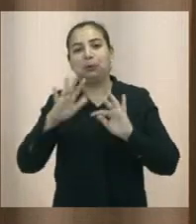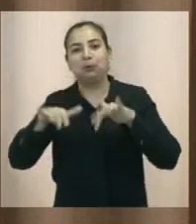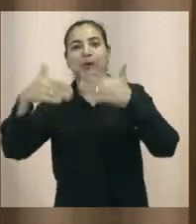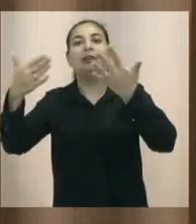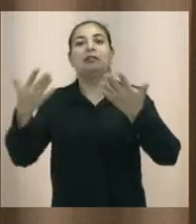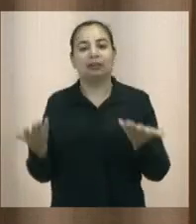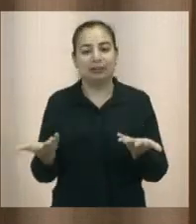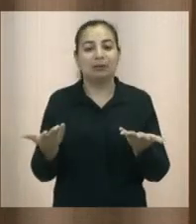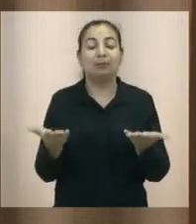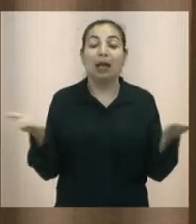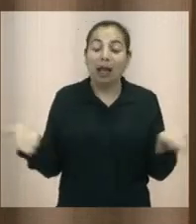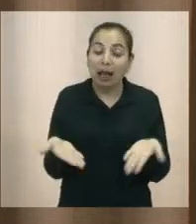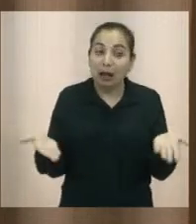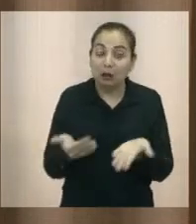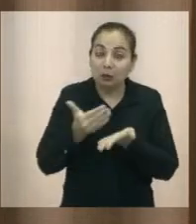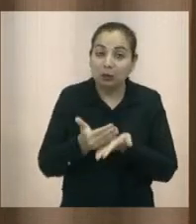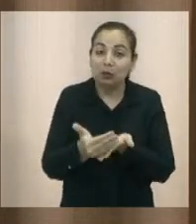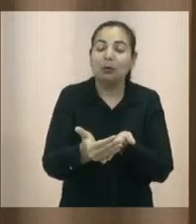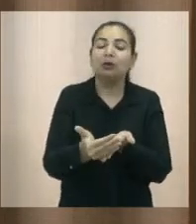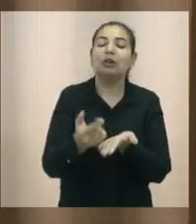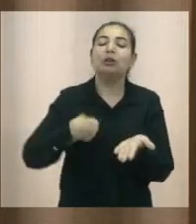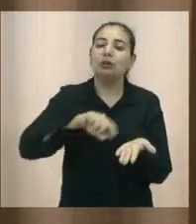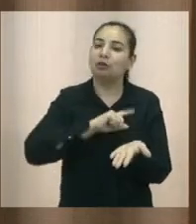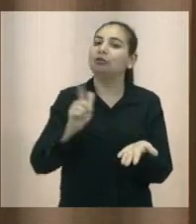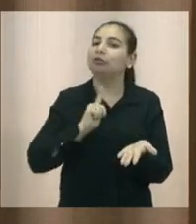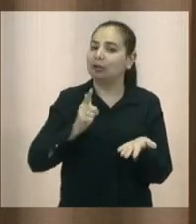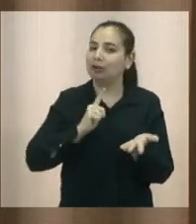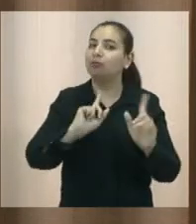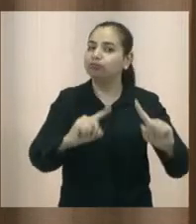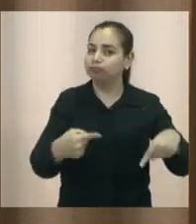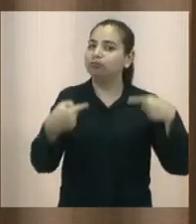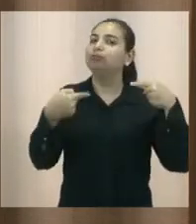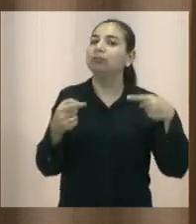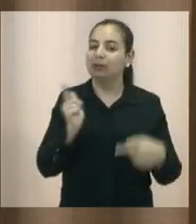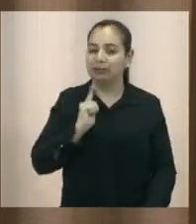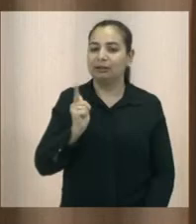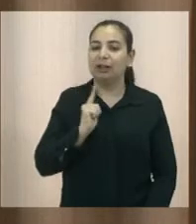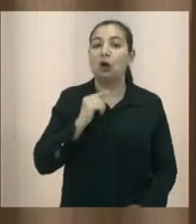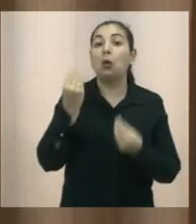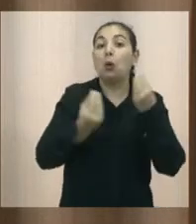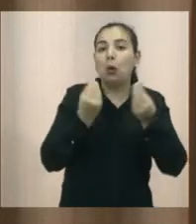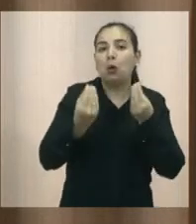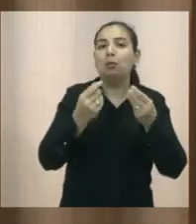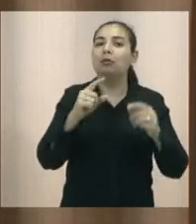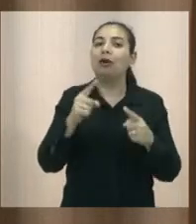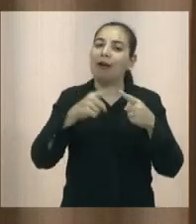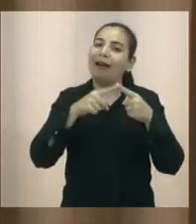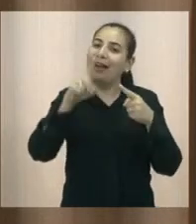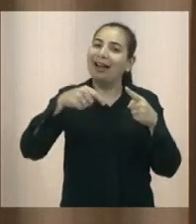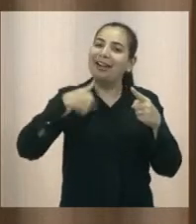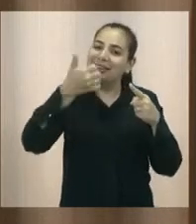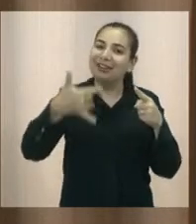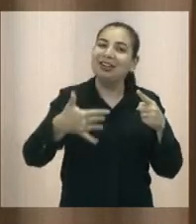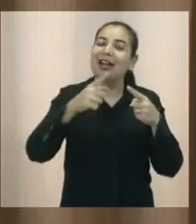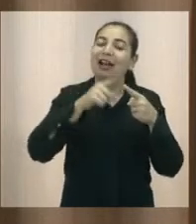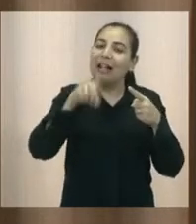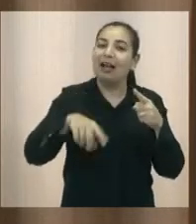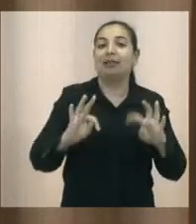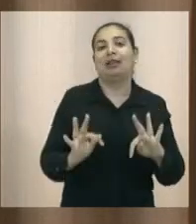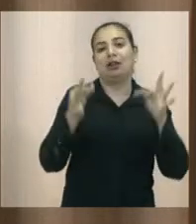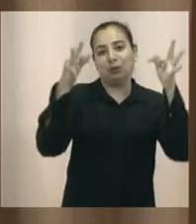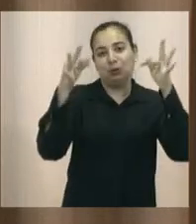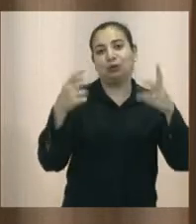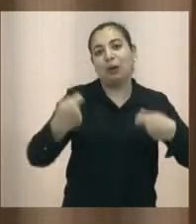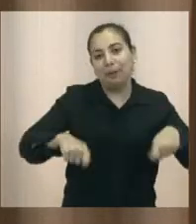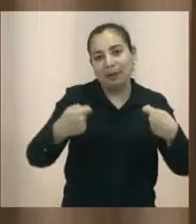passo seguinte agora, a gente tem alguns desafios. Como eu falei, tem a questão da tecnologia, mas também tem outros grandes desafios,